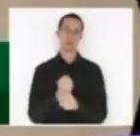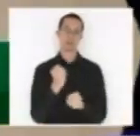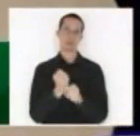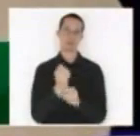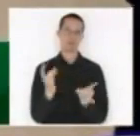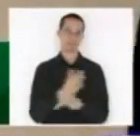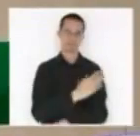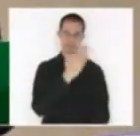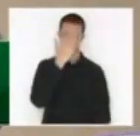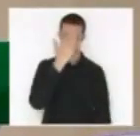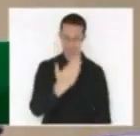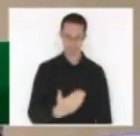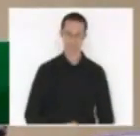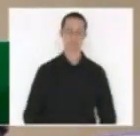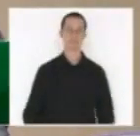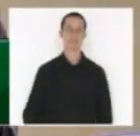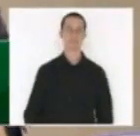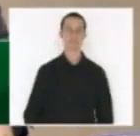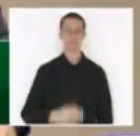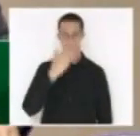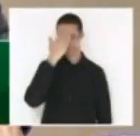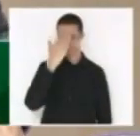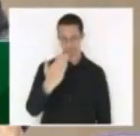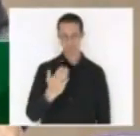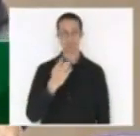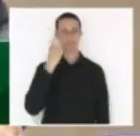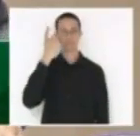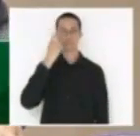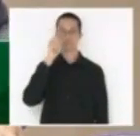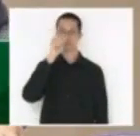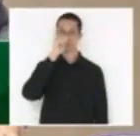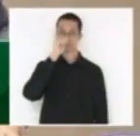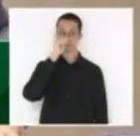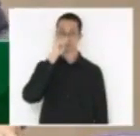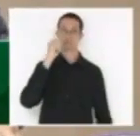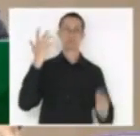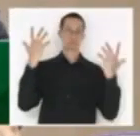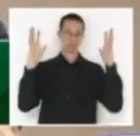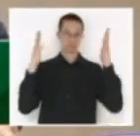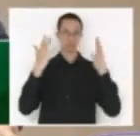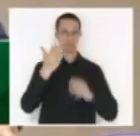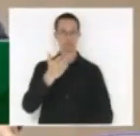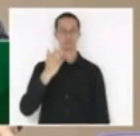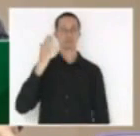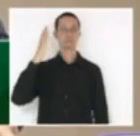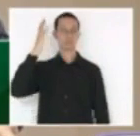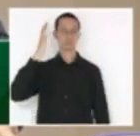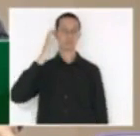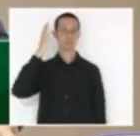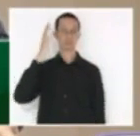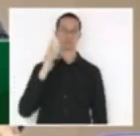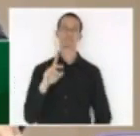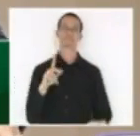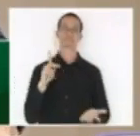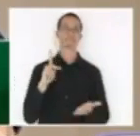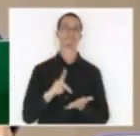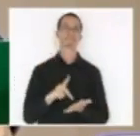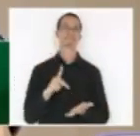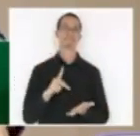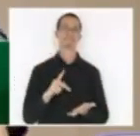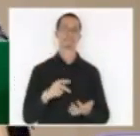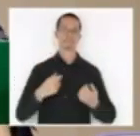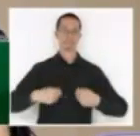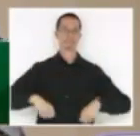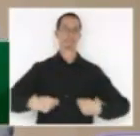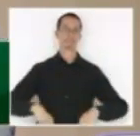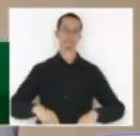Obrigado, deputado João Amin. Parabéns pela vossa palavra. Na verdade, é uma necessidade muito grande com relação